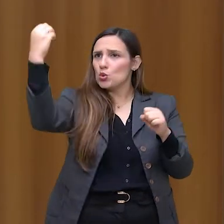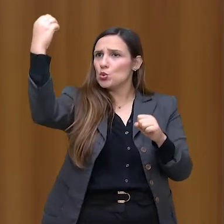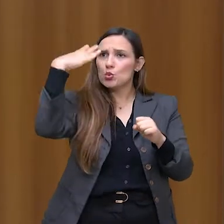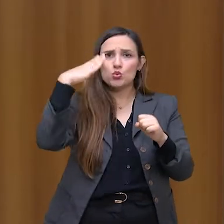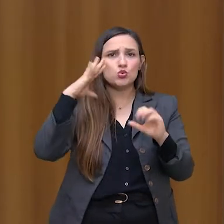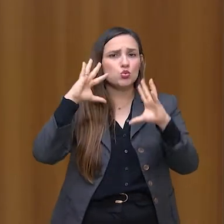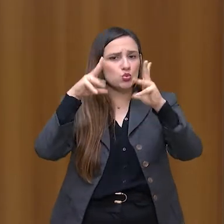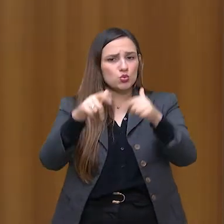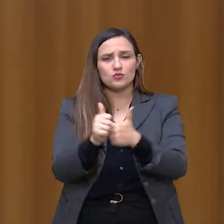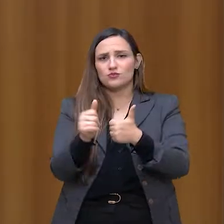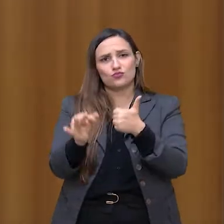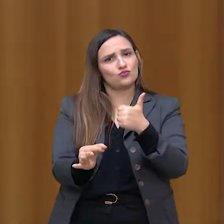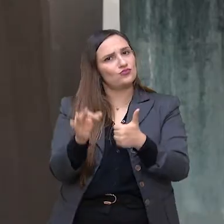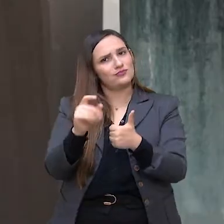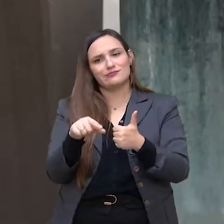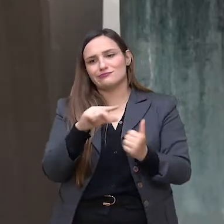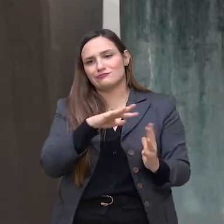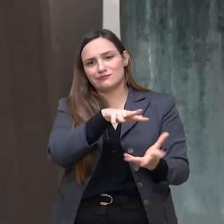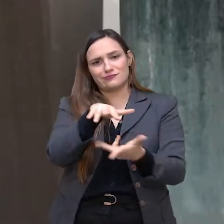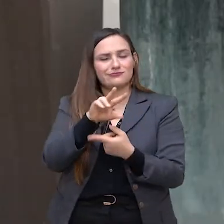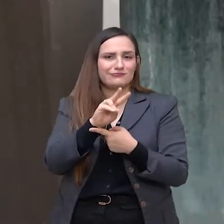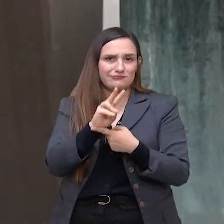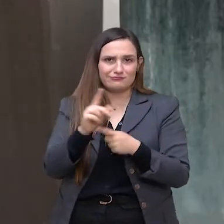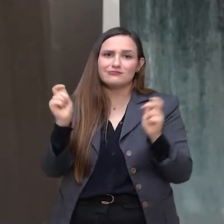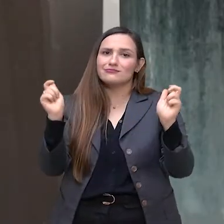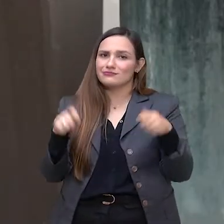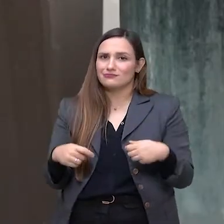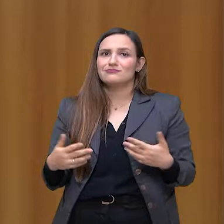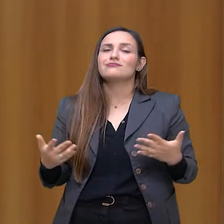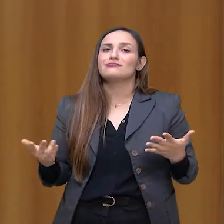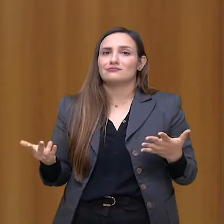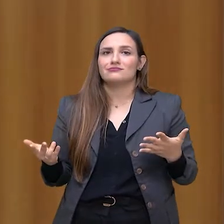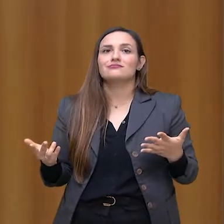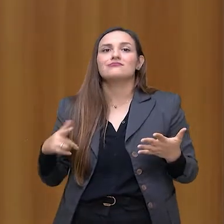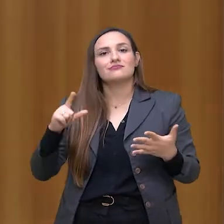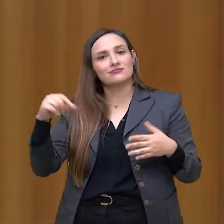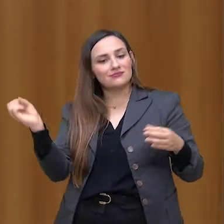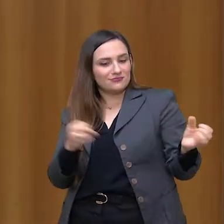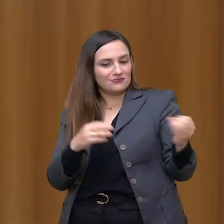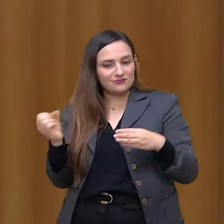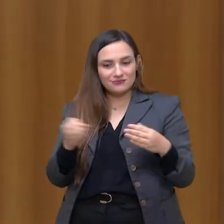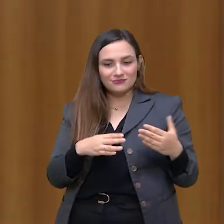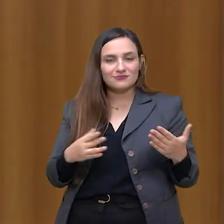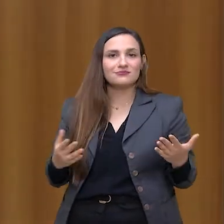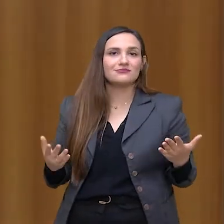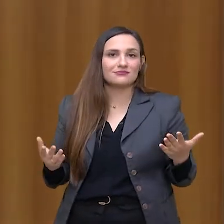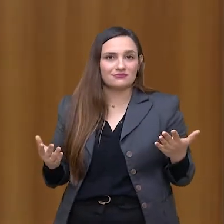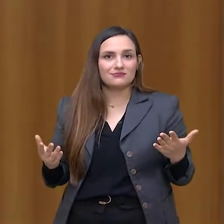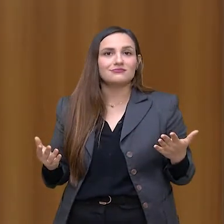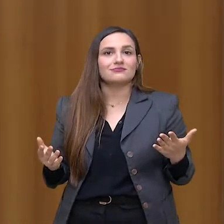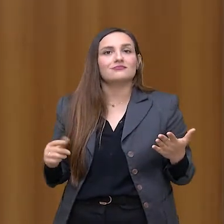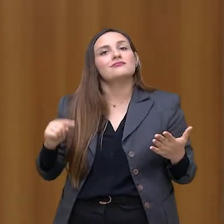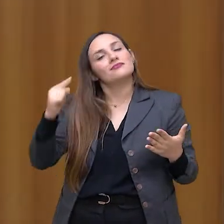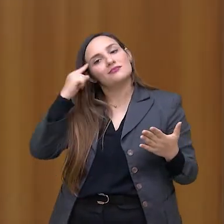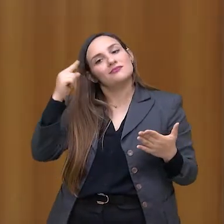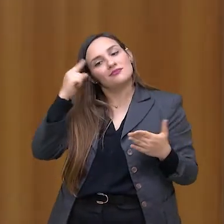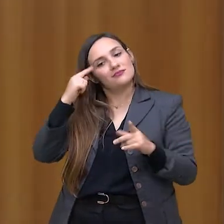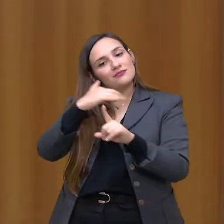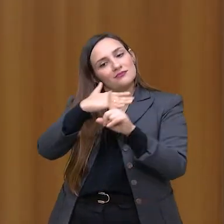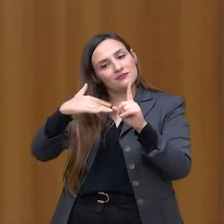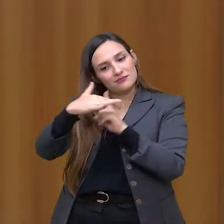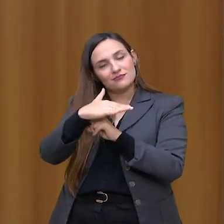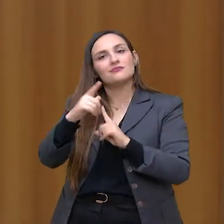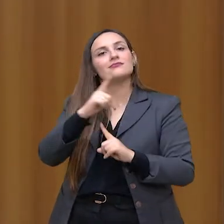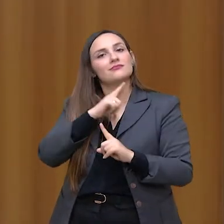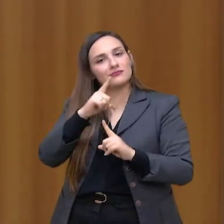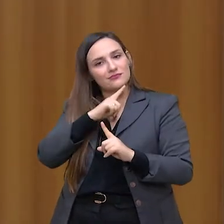Então, altamente sustentável e com eficiência. Então, é uma inovação, pensando-se numa questão ambiental e que